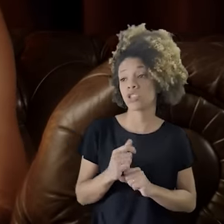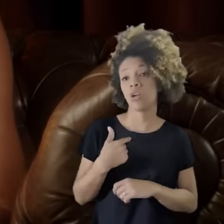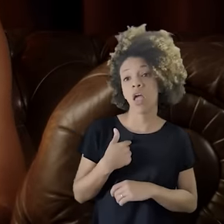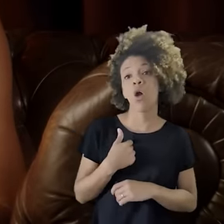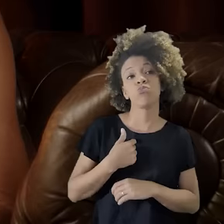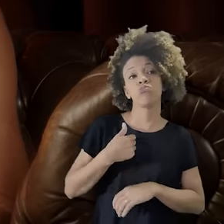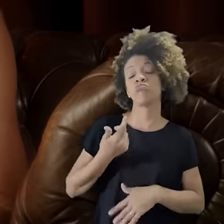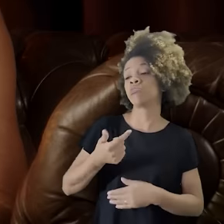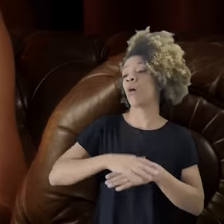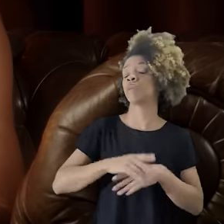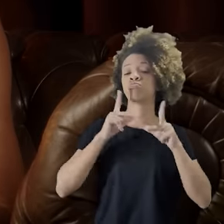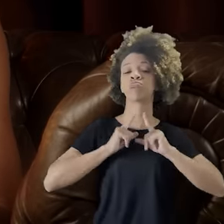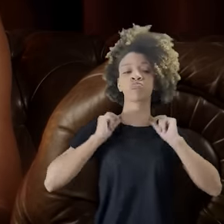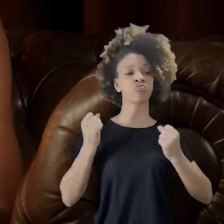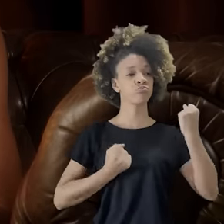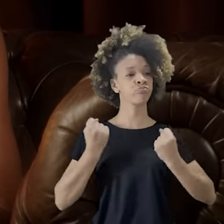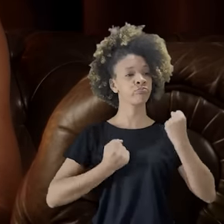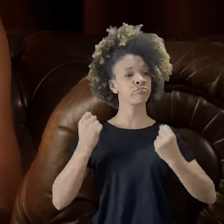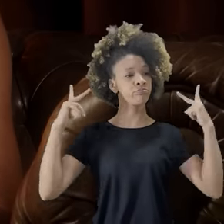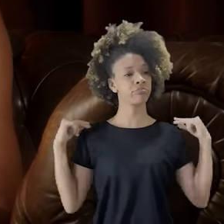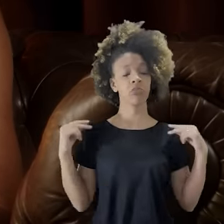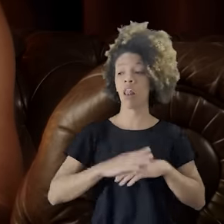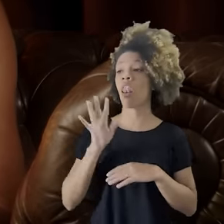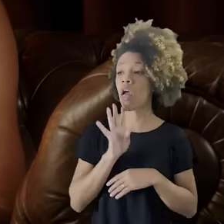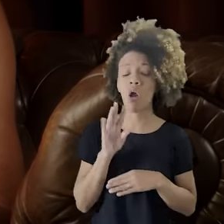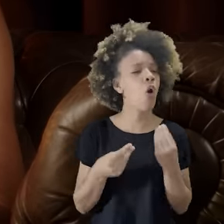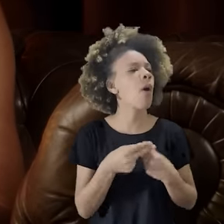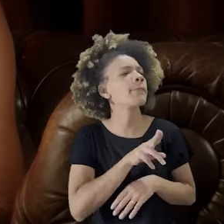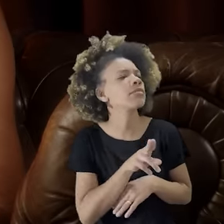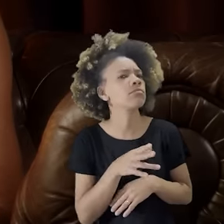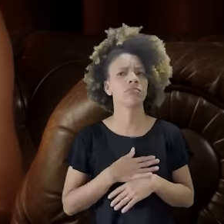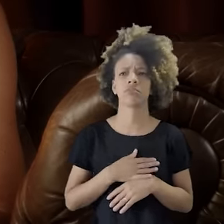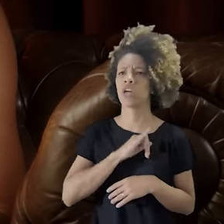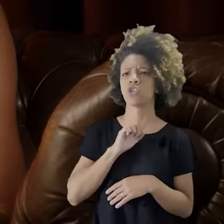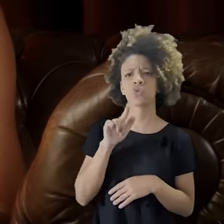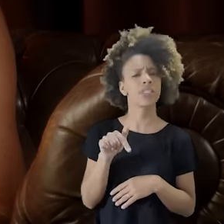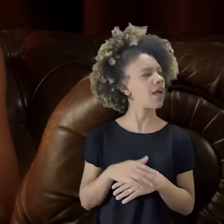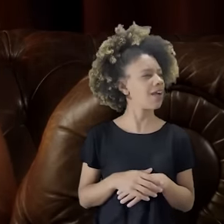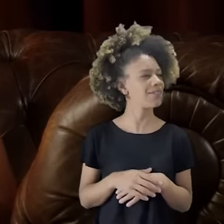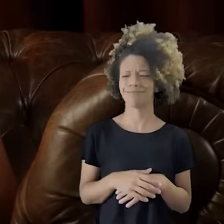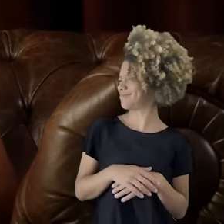o seu motorista né eu falei Ah legal E como é que você se chama José